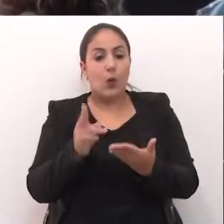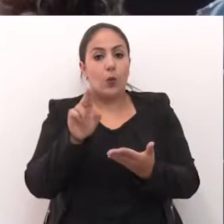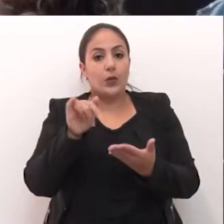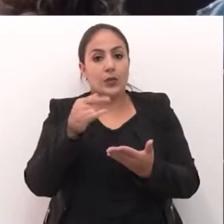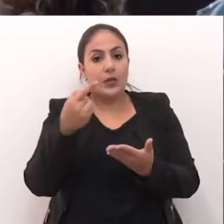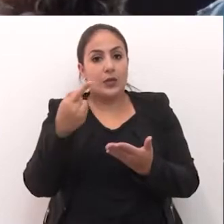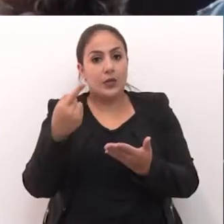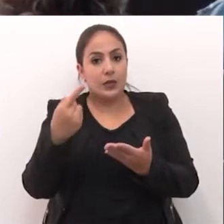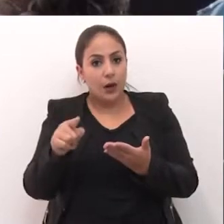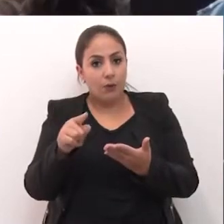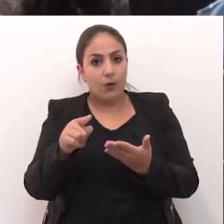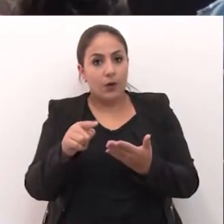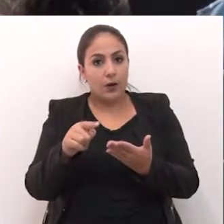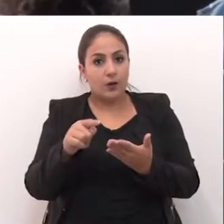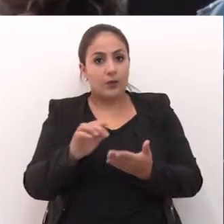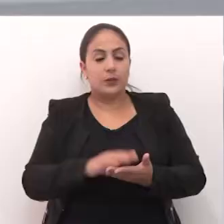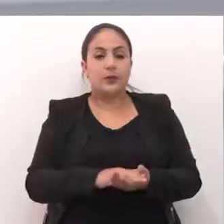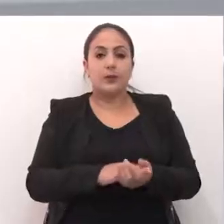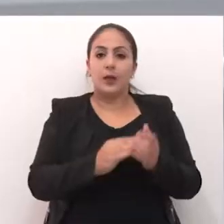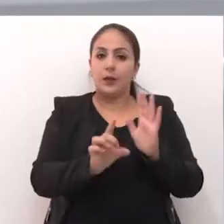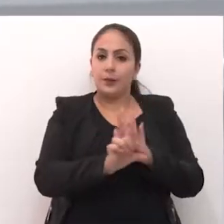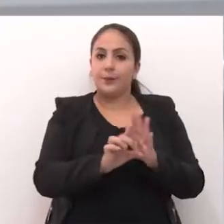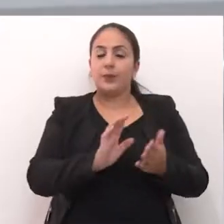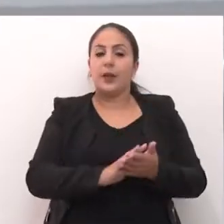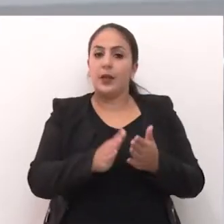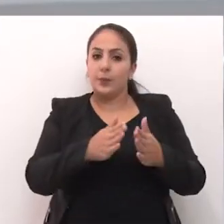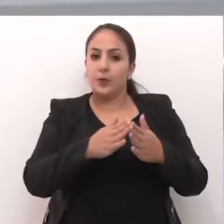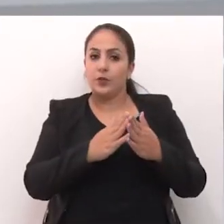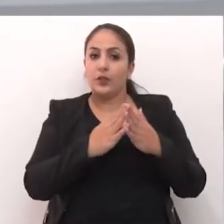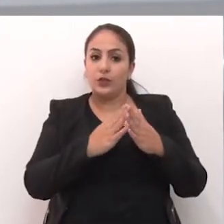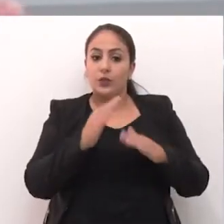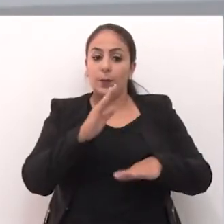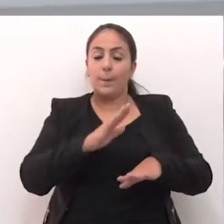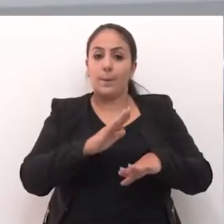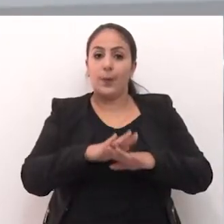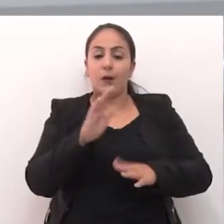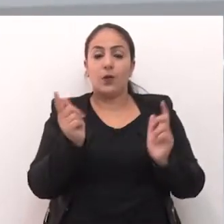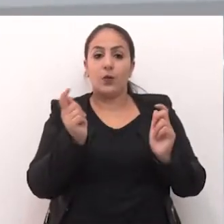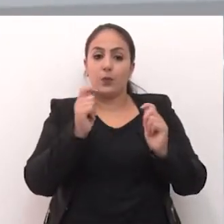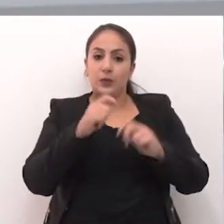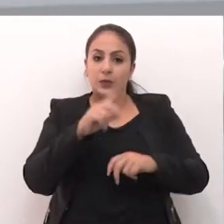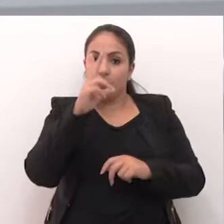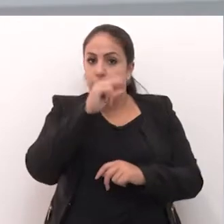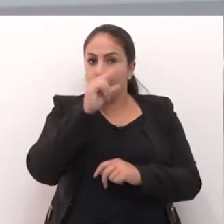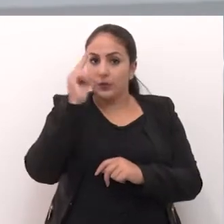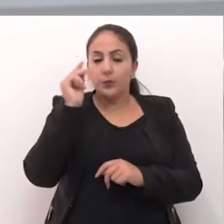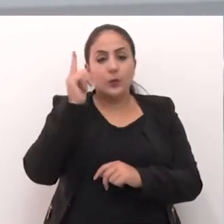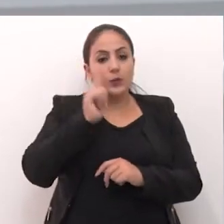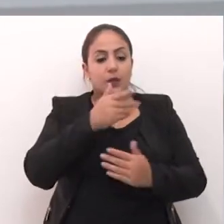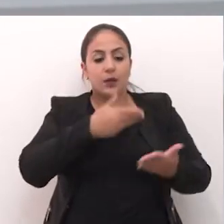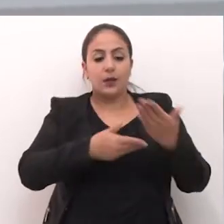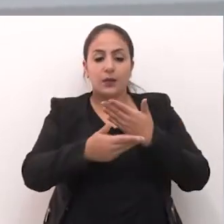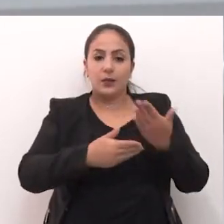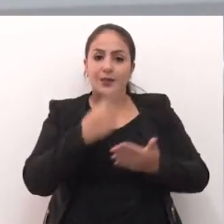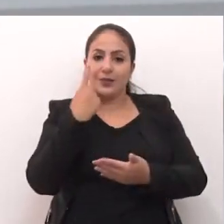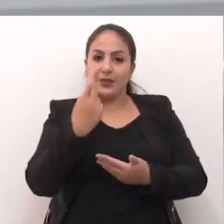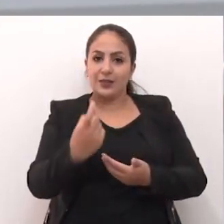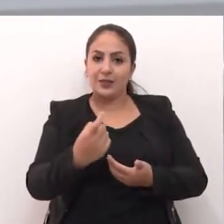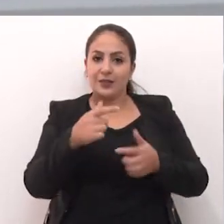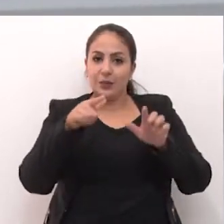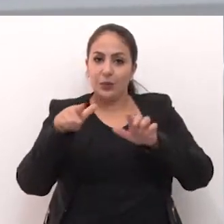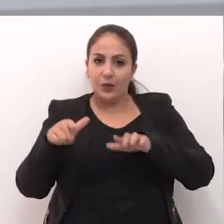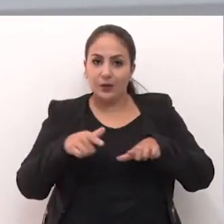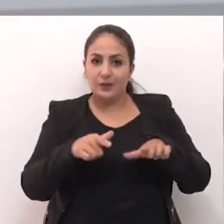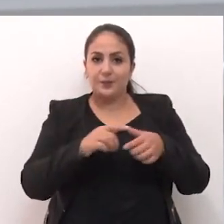da União na legislação. Ele defende uma maior competência dos municípios para atender os